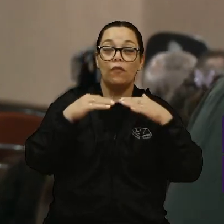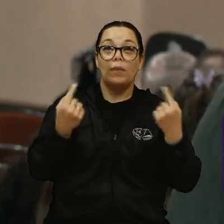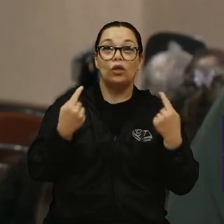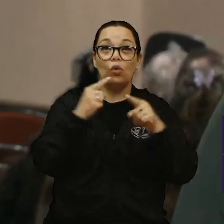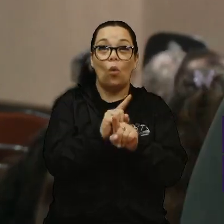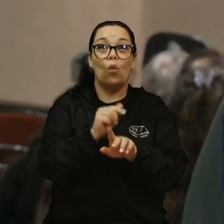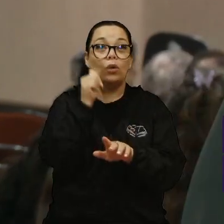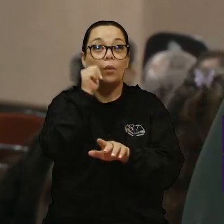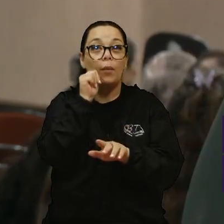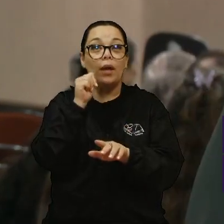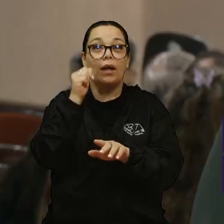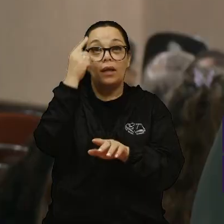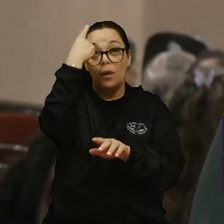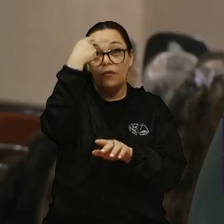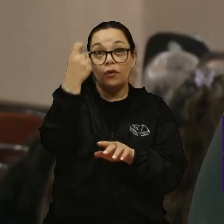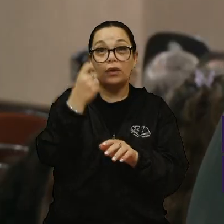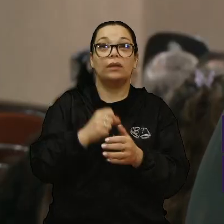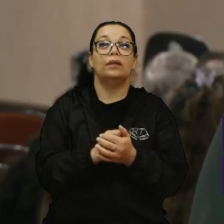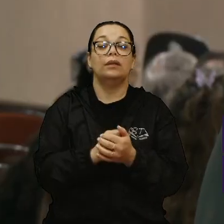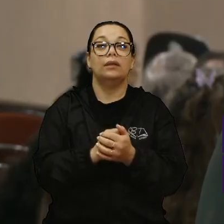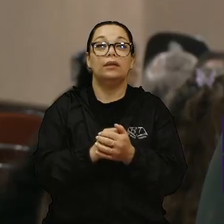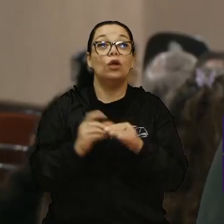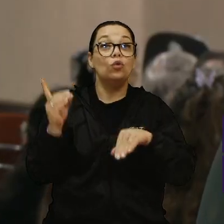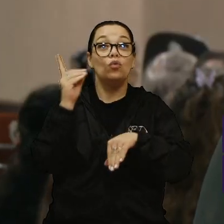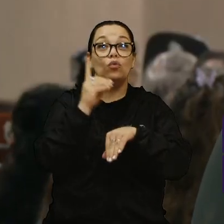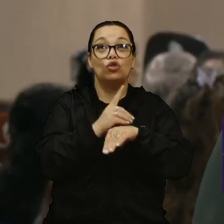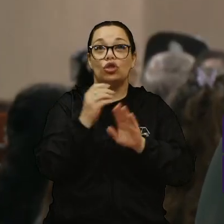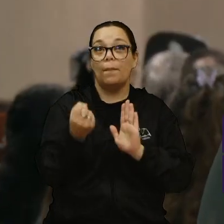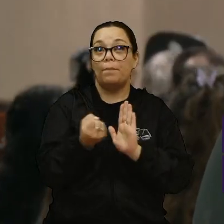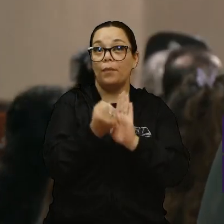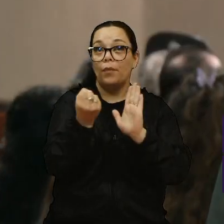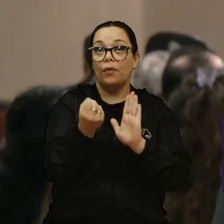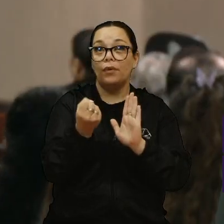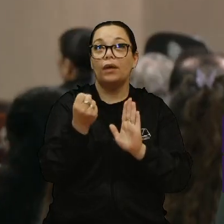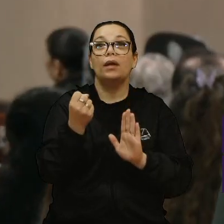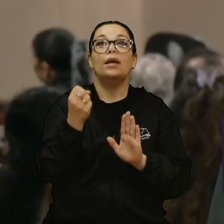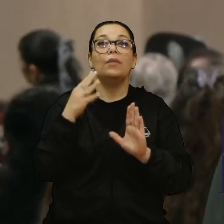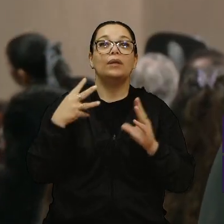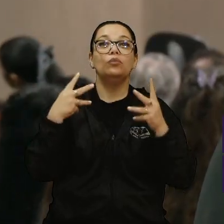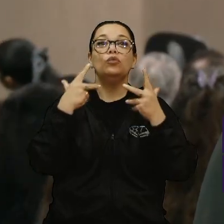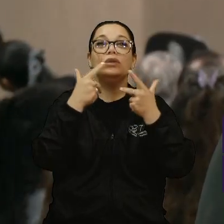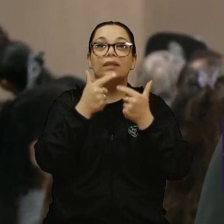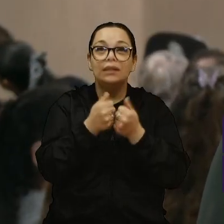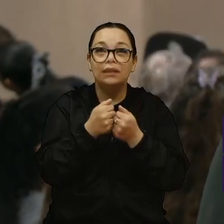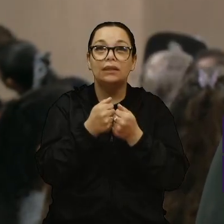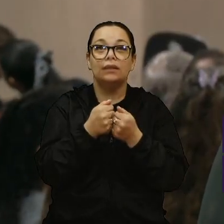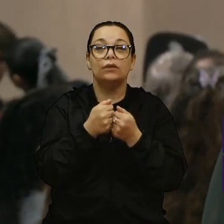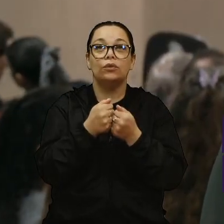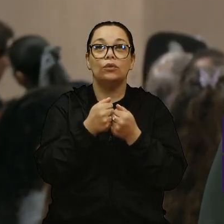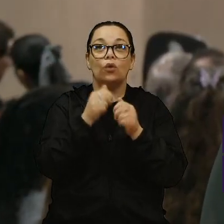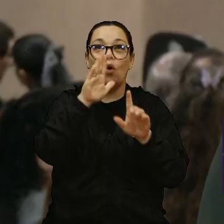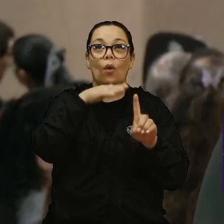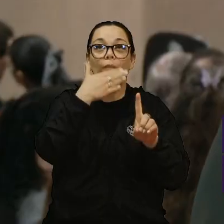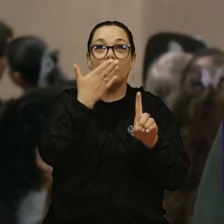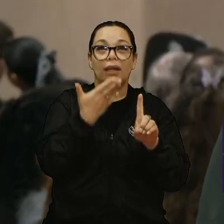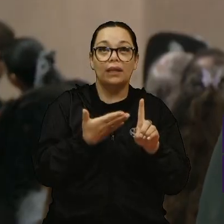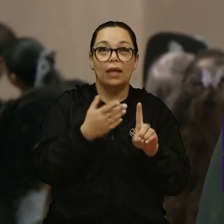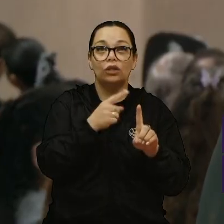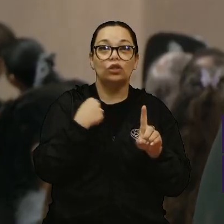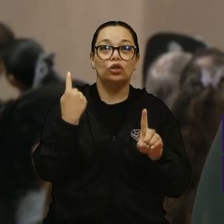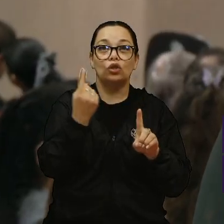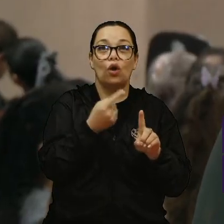as mulheres. Então, essa data de hoje é muito simbólica e eu acho que vai ser bem bonita essa homenagem que nós